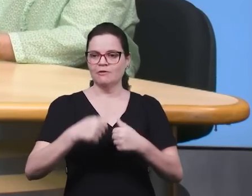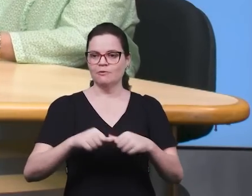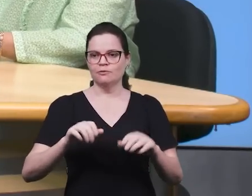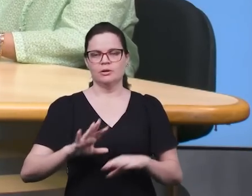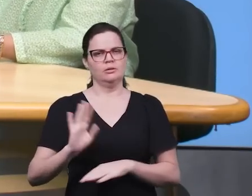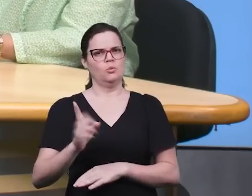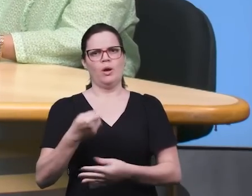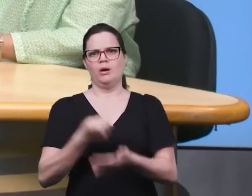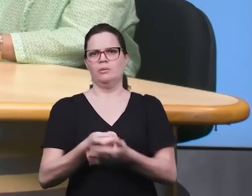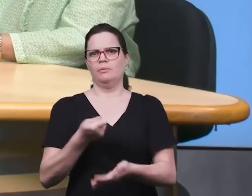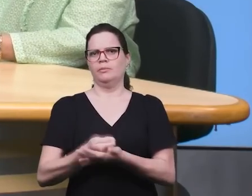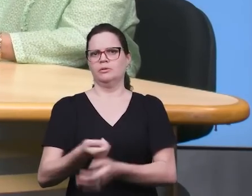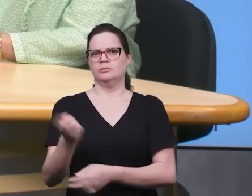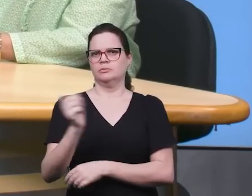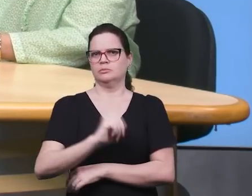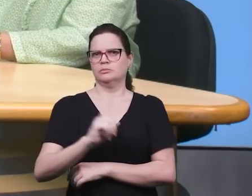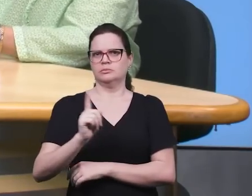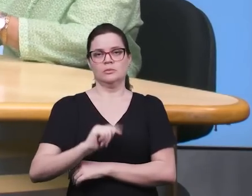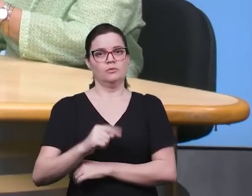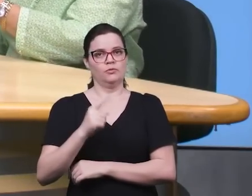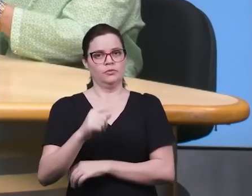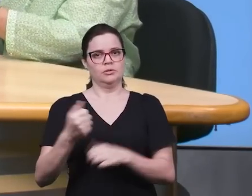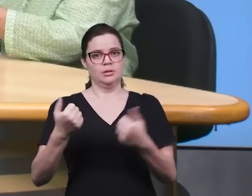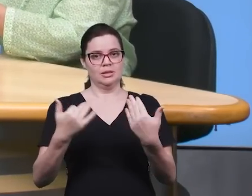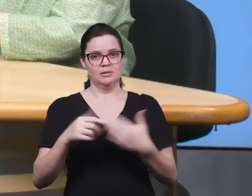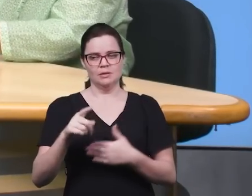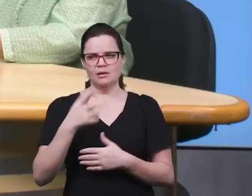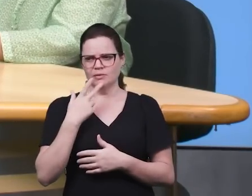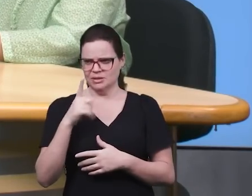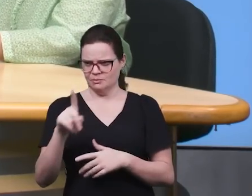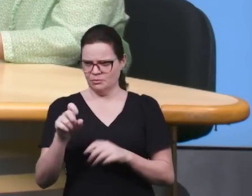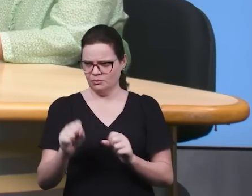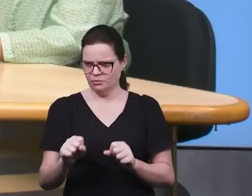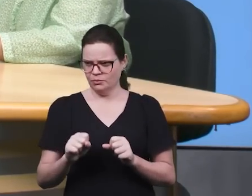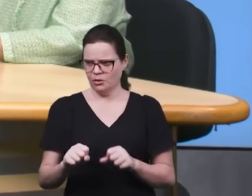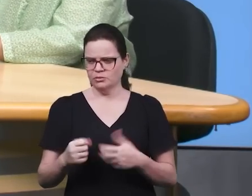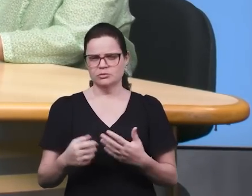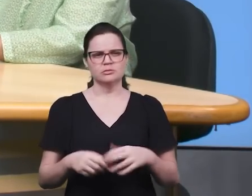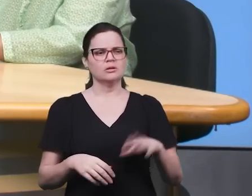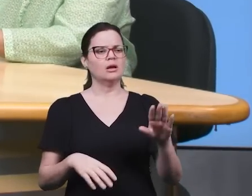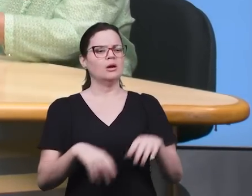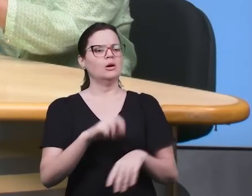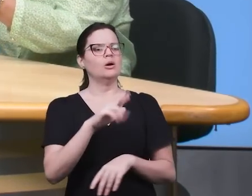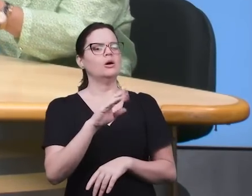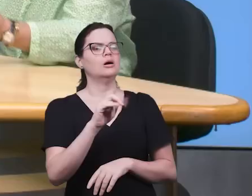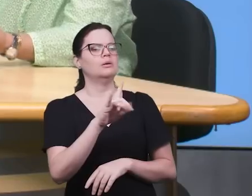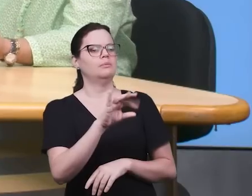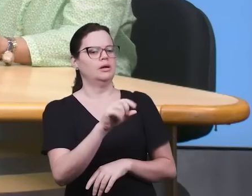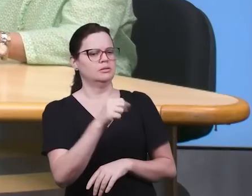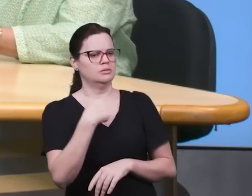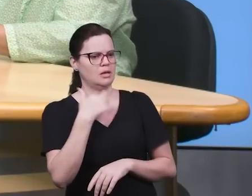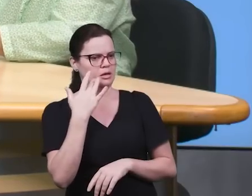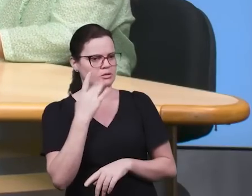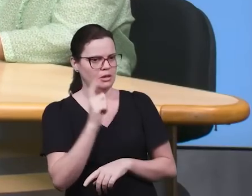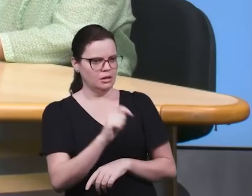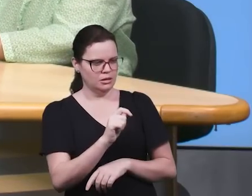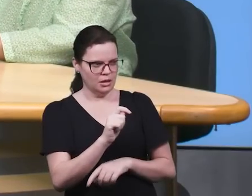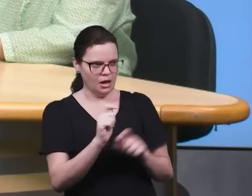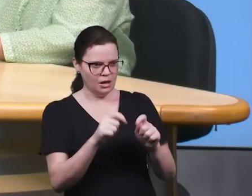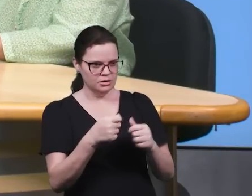aquela, não é que tem. Se você até falar com aquela pessoa assim, o Roberto ou qualquer outro, se você